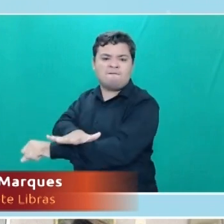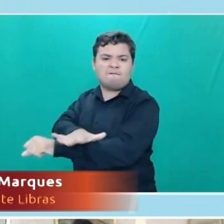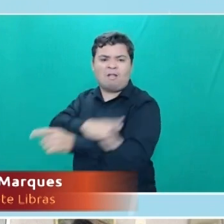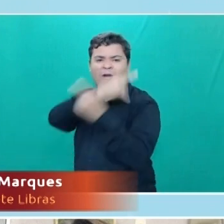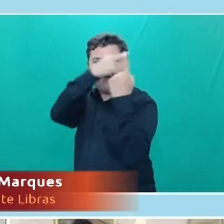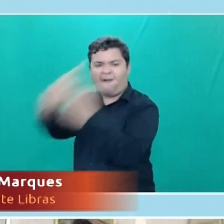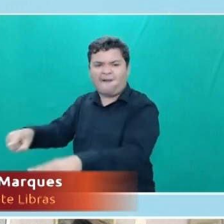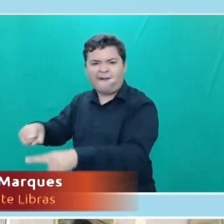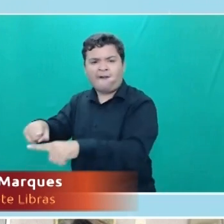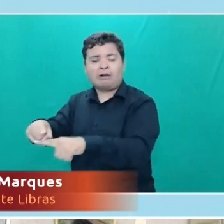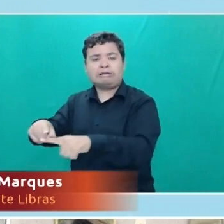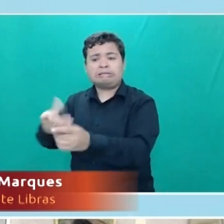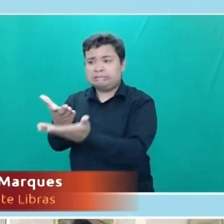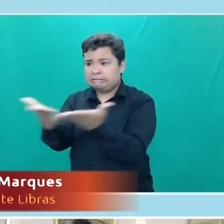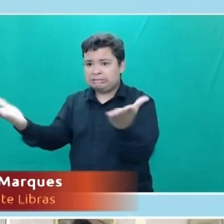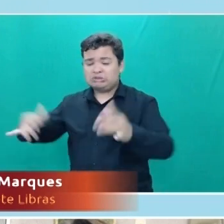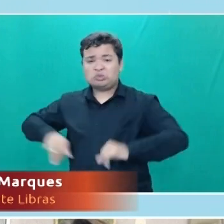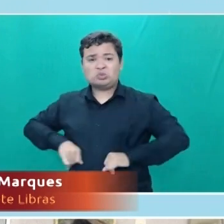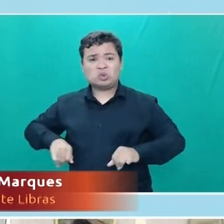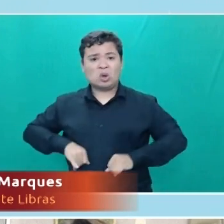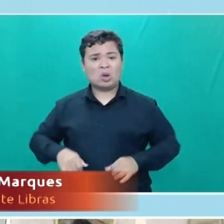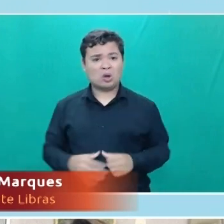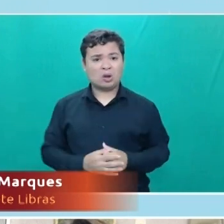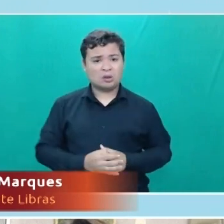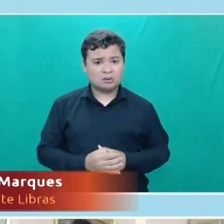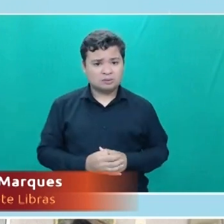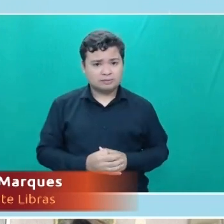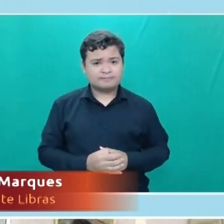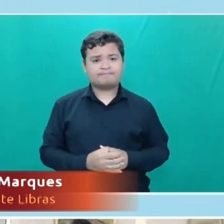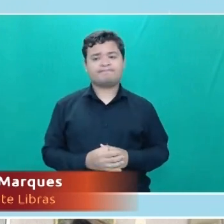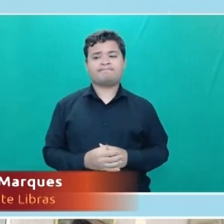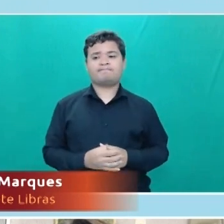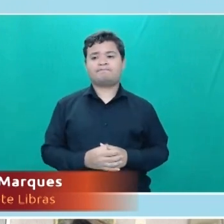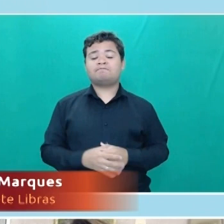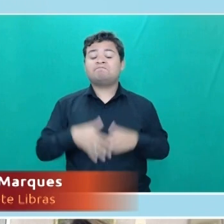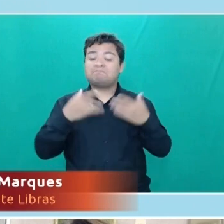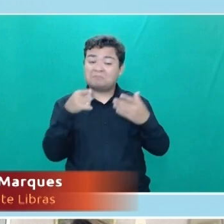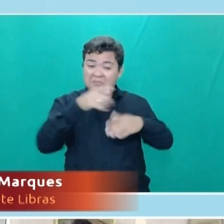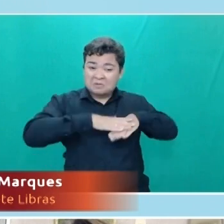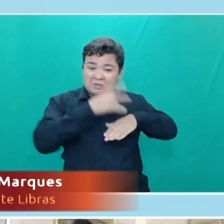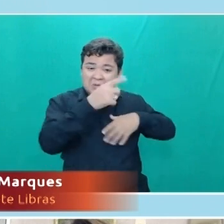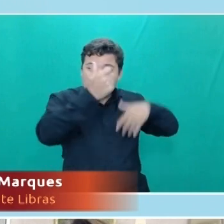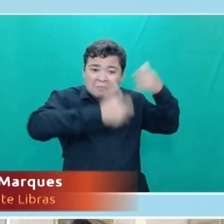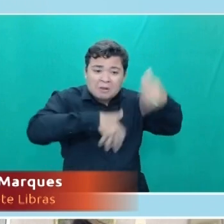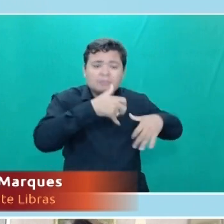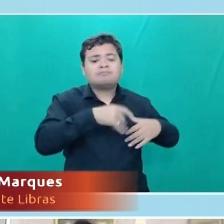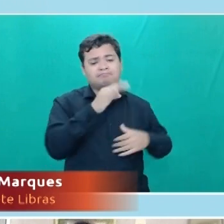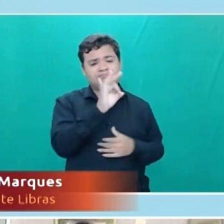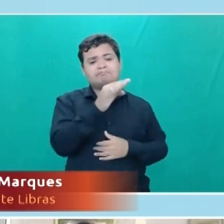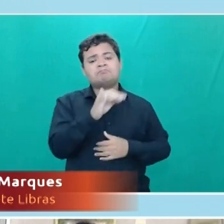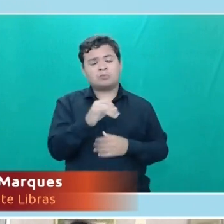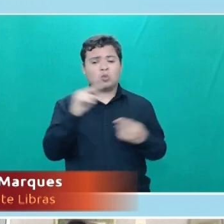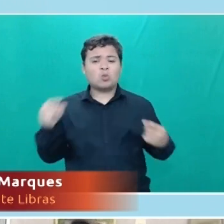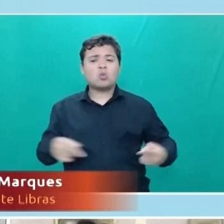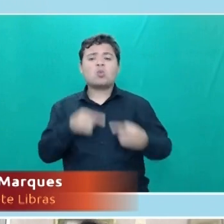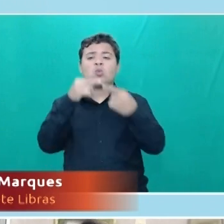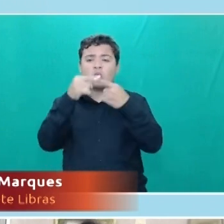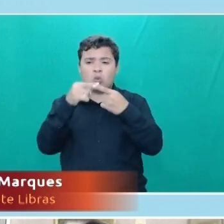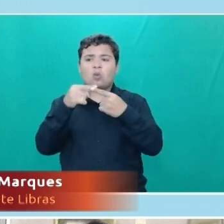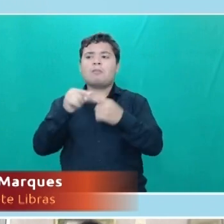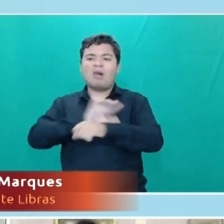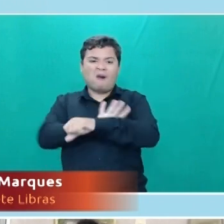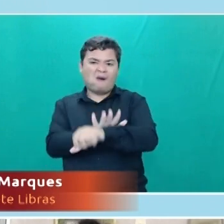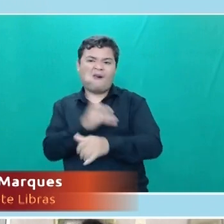ao visualizar aquele tipo de programa. Então, sim, essas situações que você elencou são exemplos do racismo